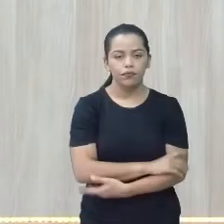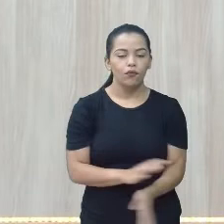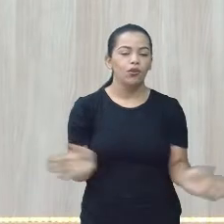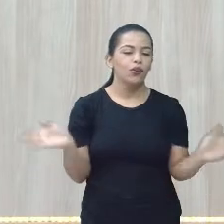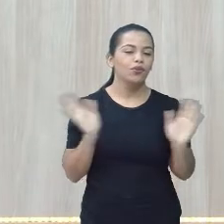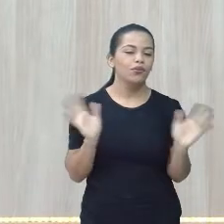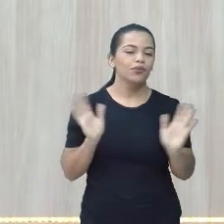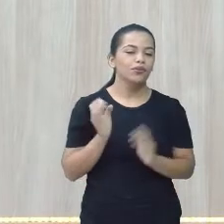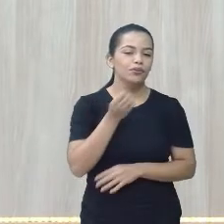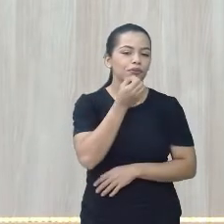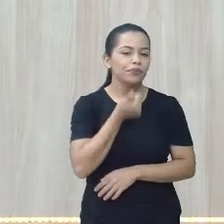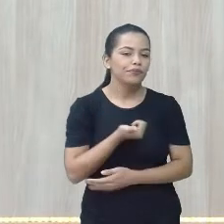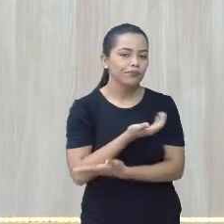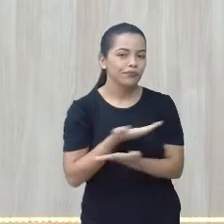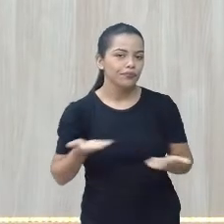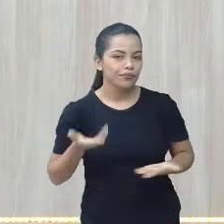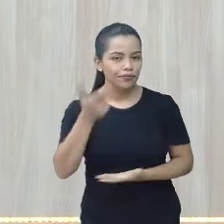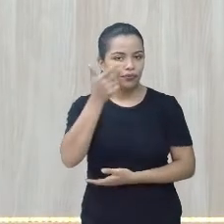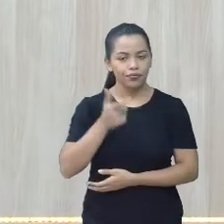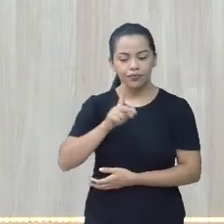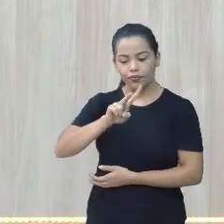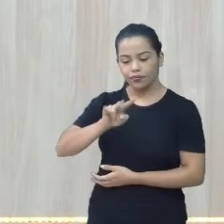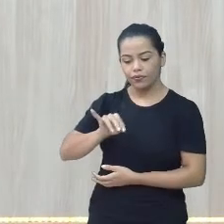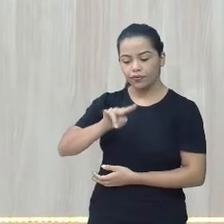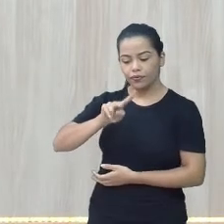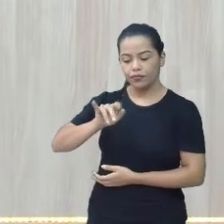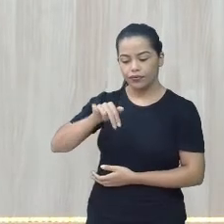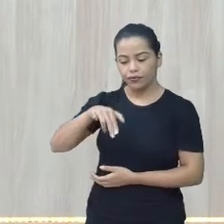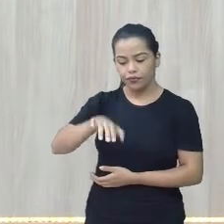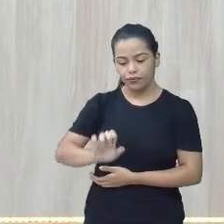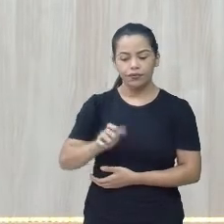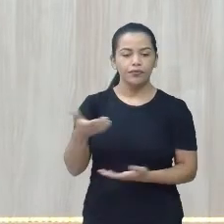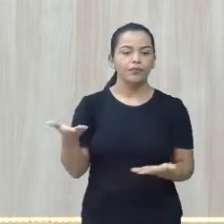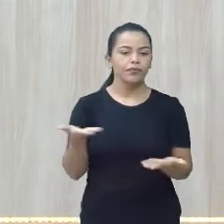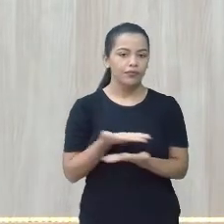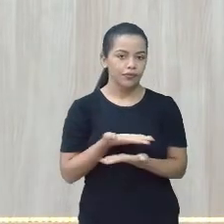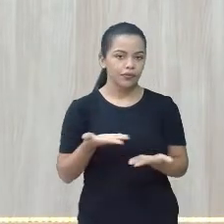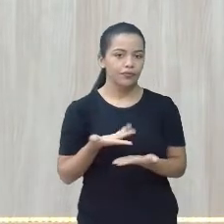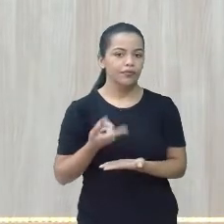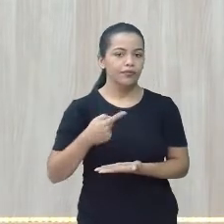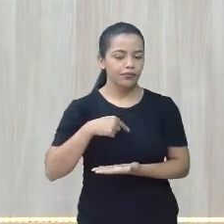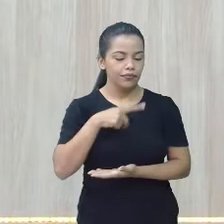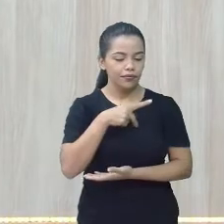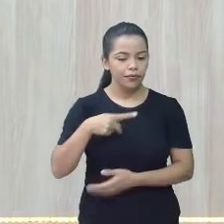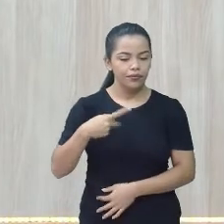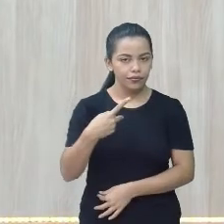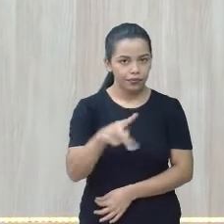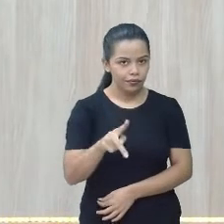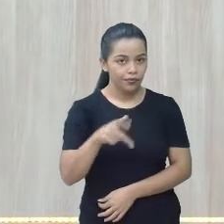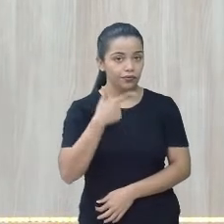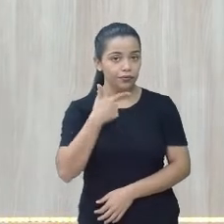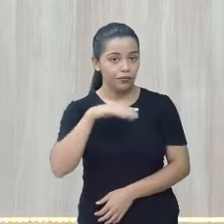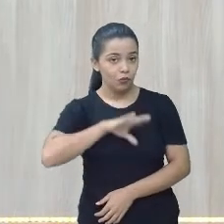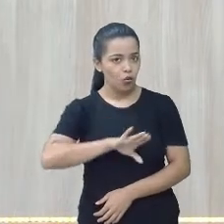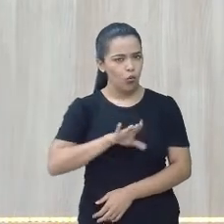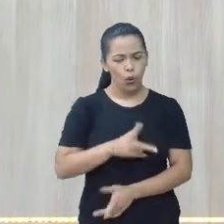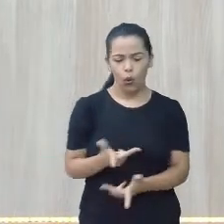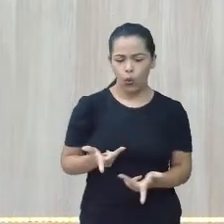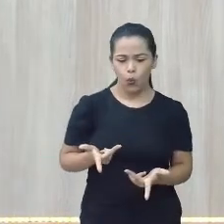Oi, gente, tudo bem com vocês? Eu sou Viviane Santos e hoje eu serei a sua professora de língua portuguesa, como sempre.